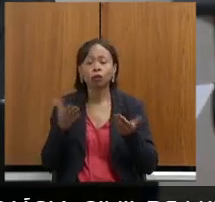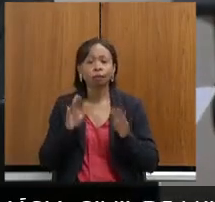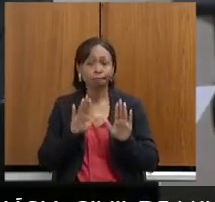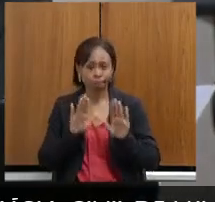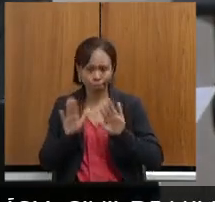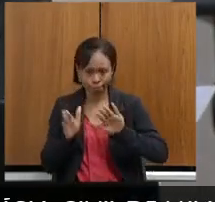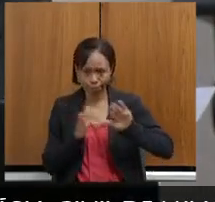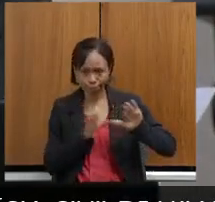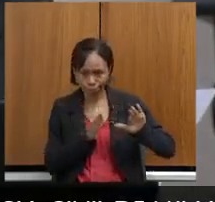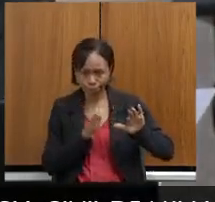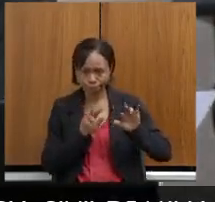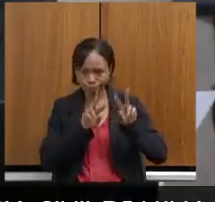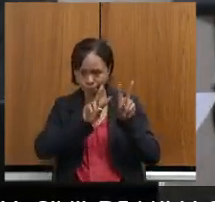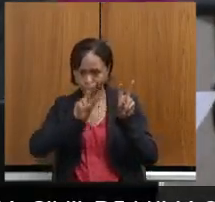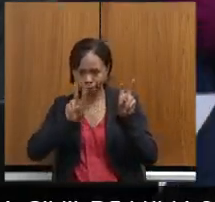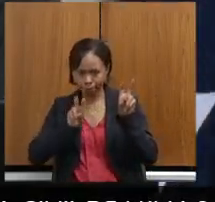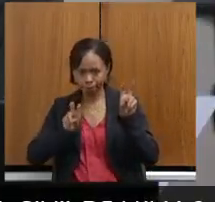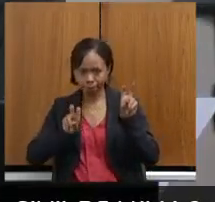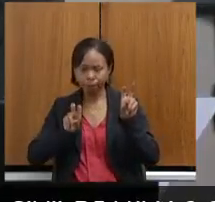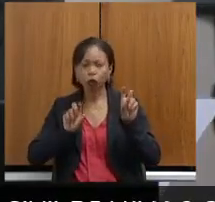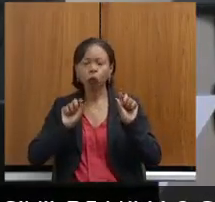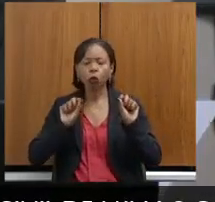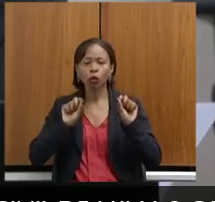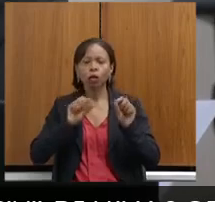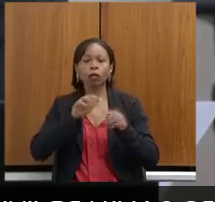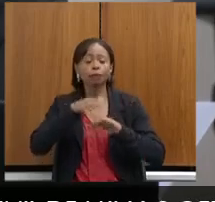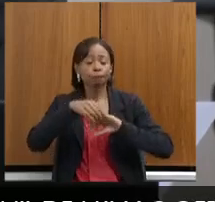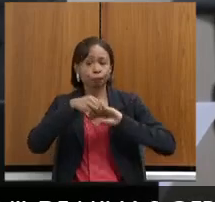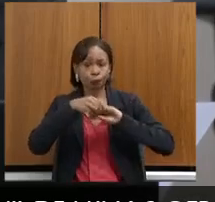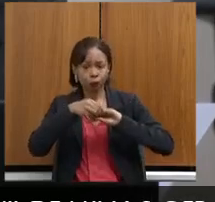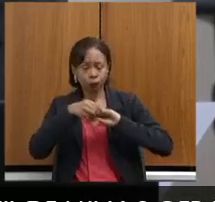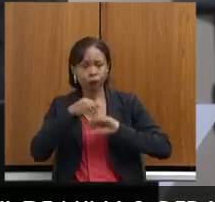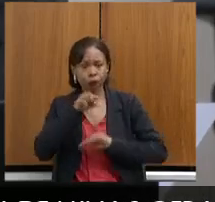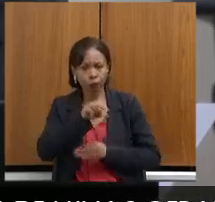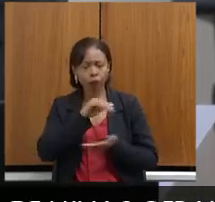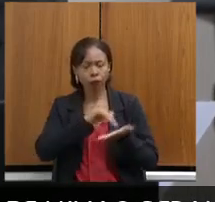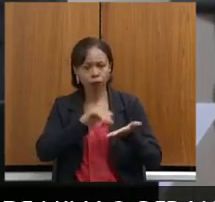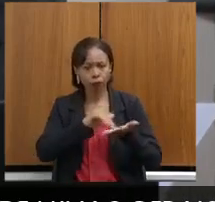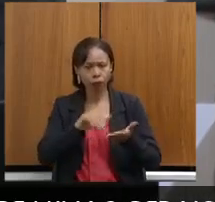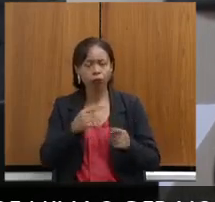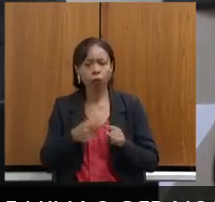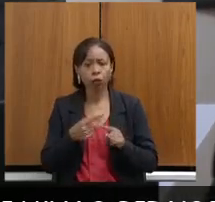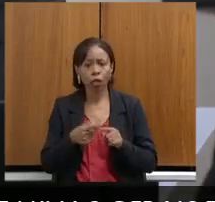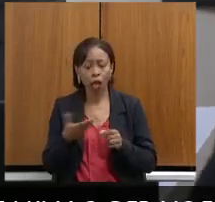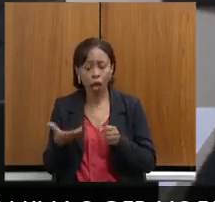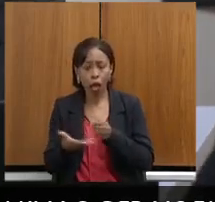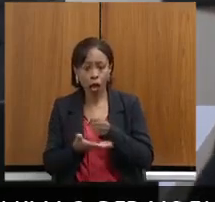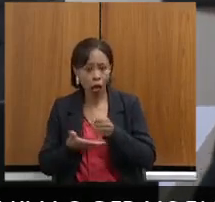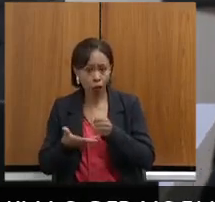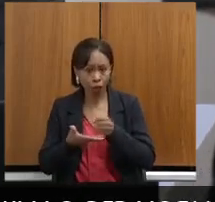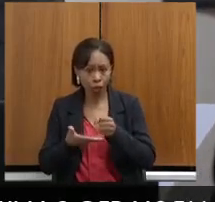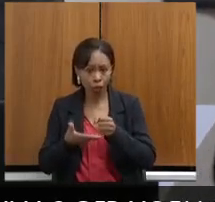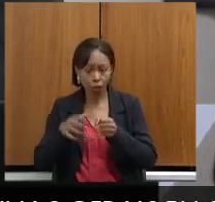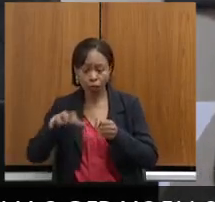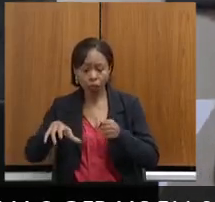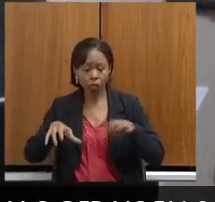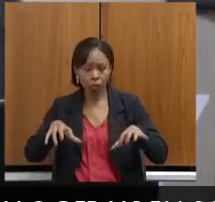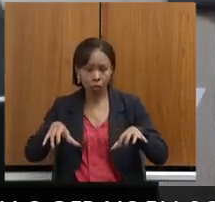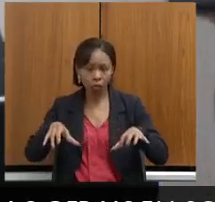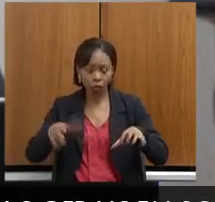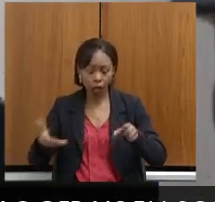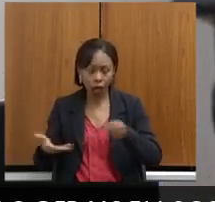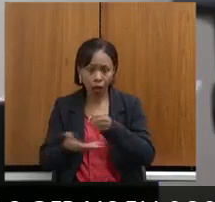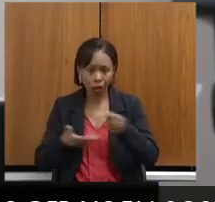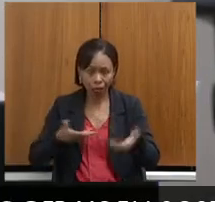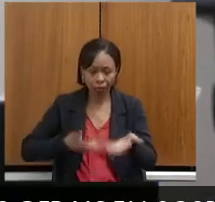um parêntese que secretário para cumprimentar o senhor e dizer que a base integrada Deputado João Leite será